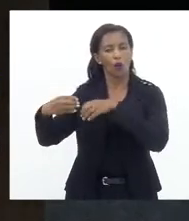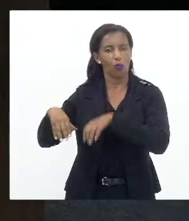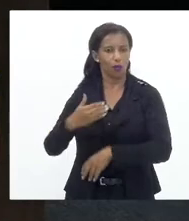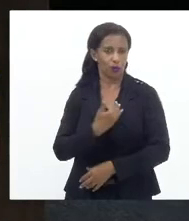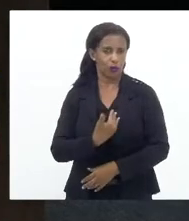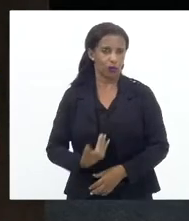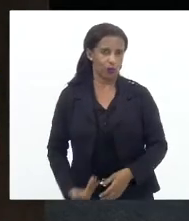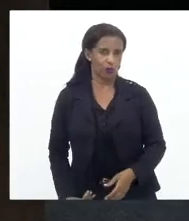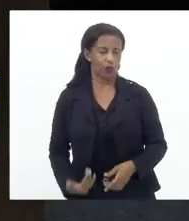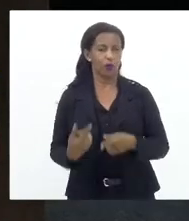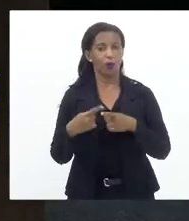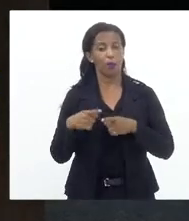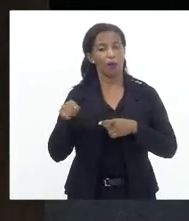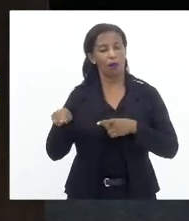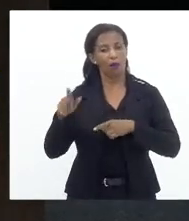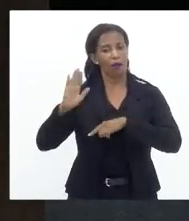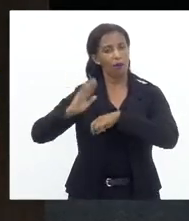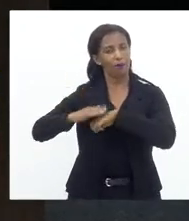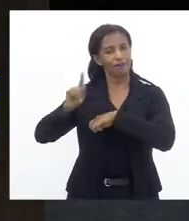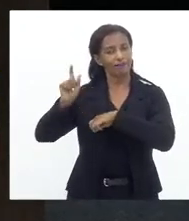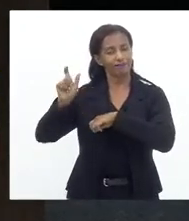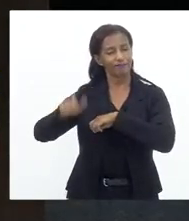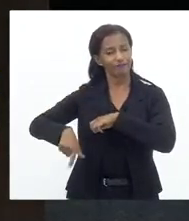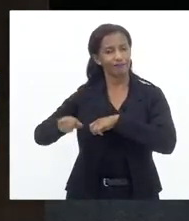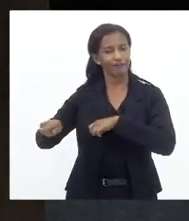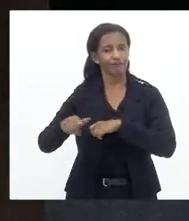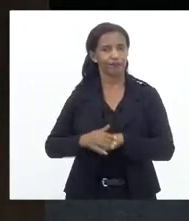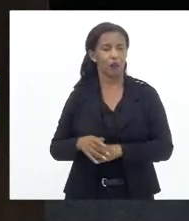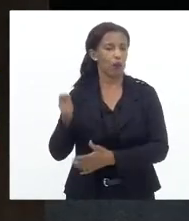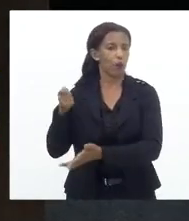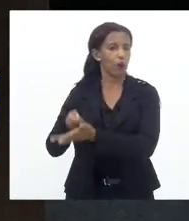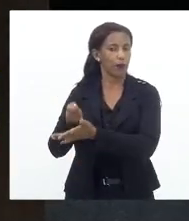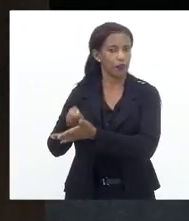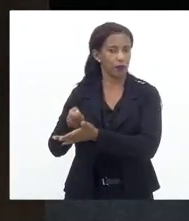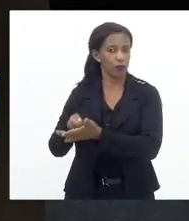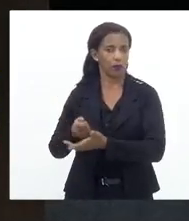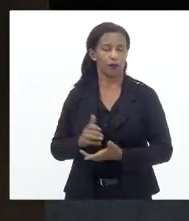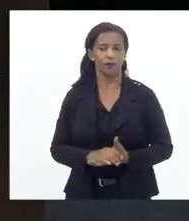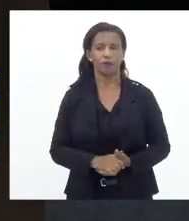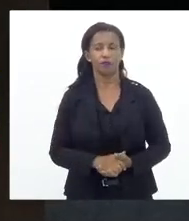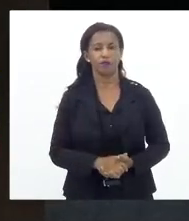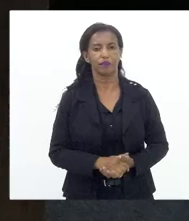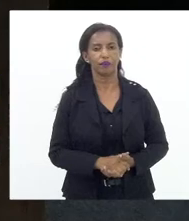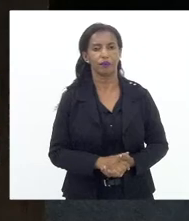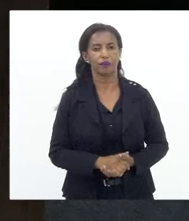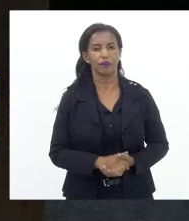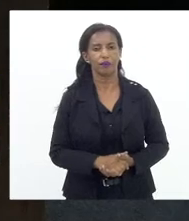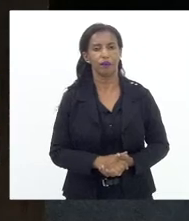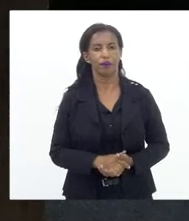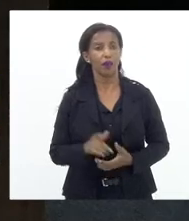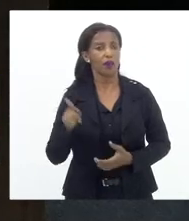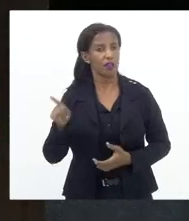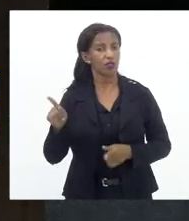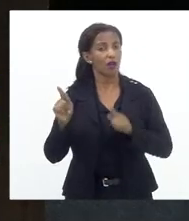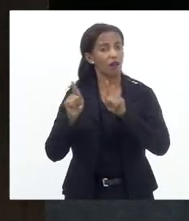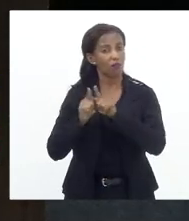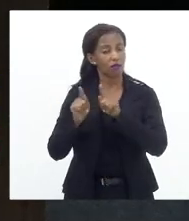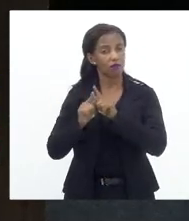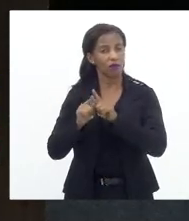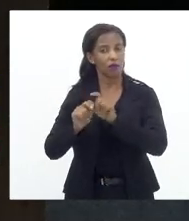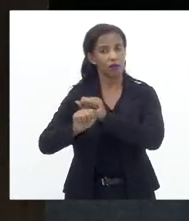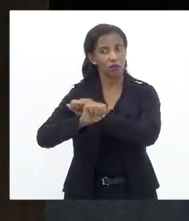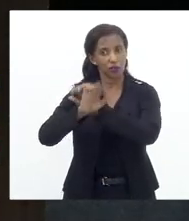porque esse é um item é obrigatório ir lá também deixamos claro